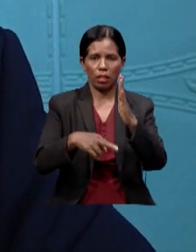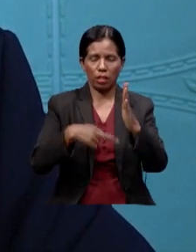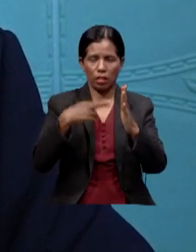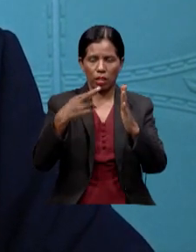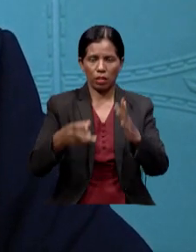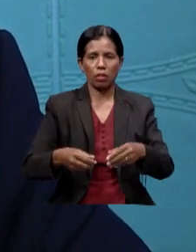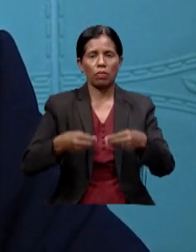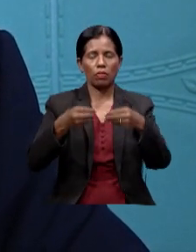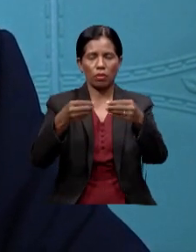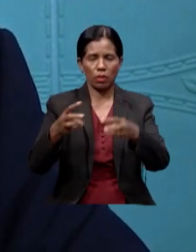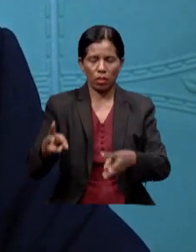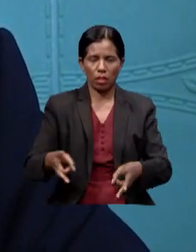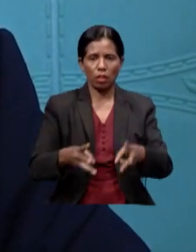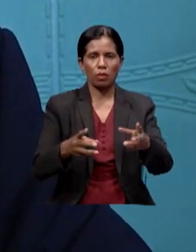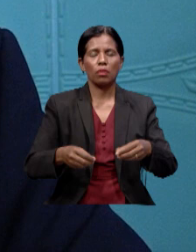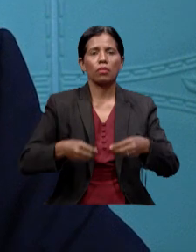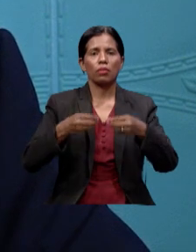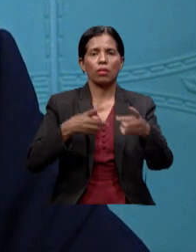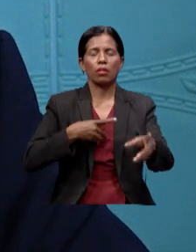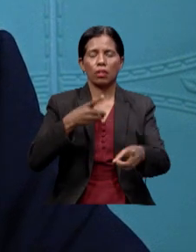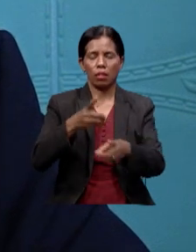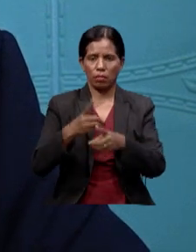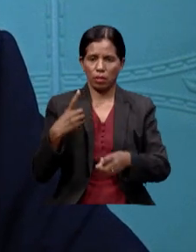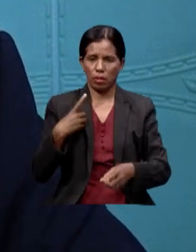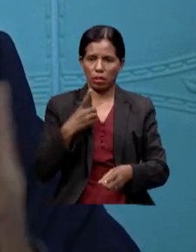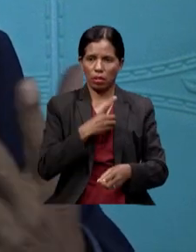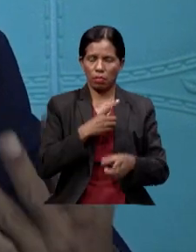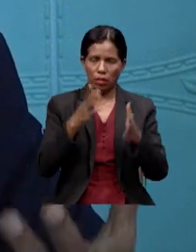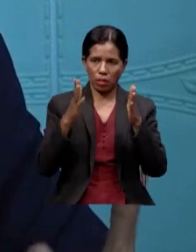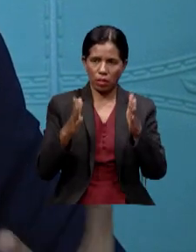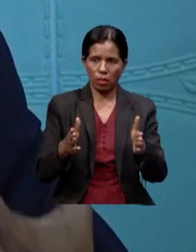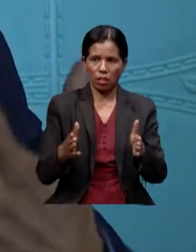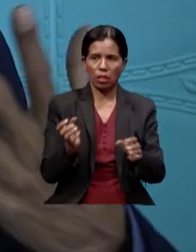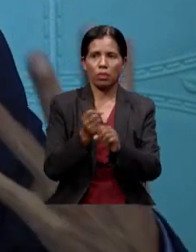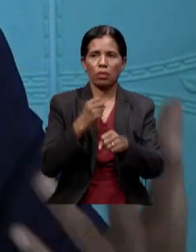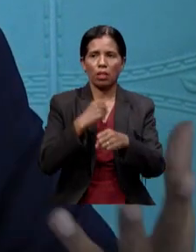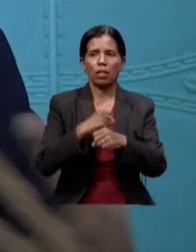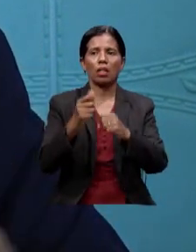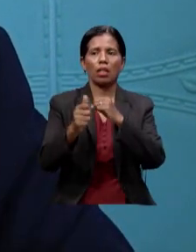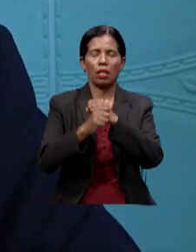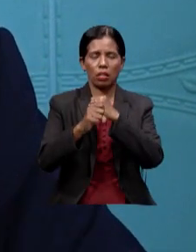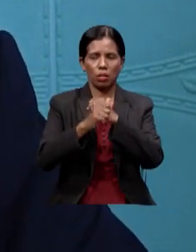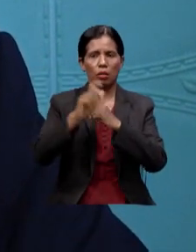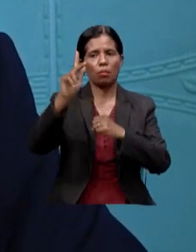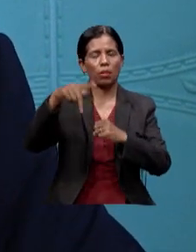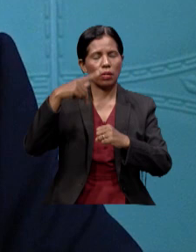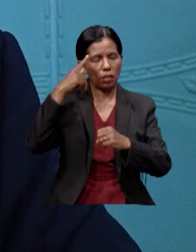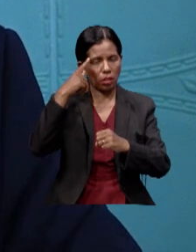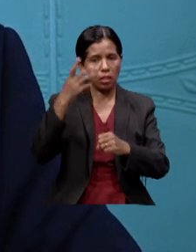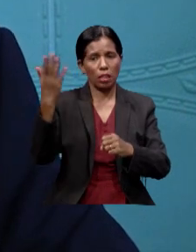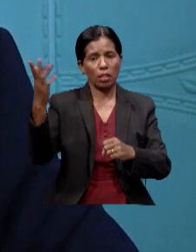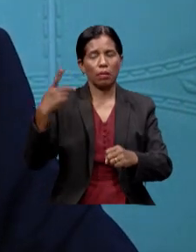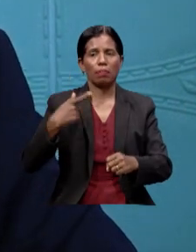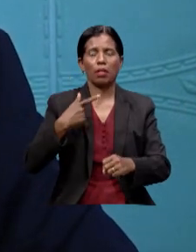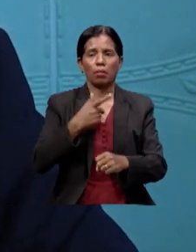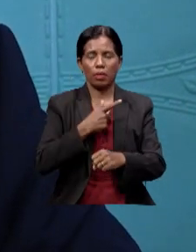da lambaida, né? Foi direito. Ba deputado Sira atu halo sirinini asaun politika toma gi parlamento nasional